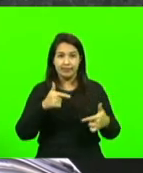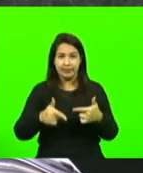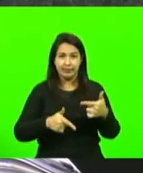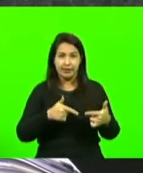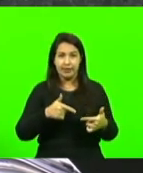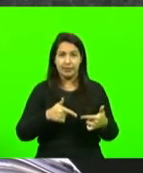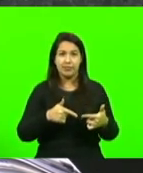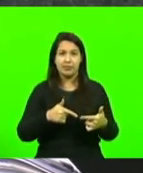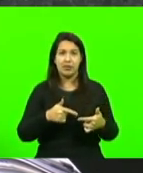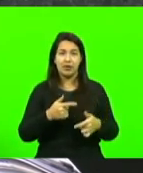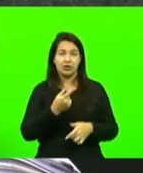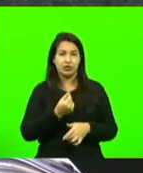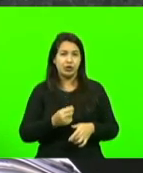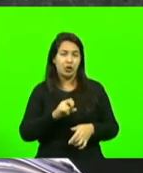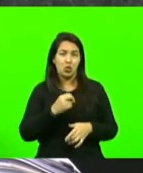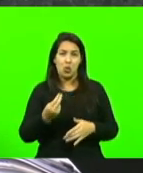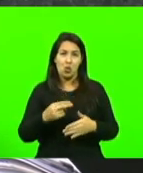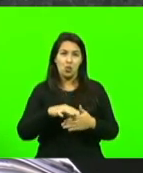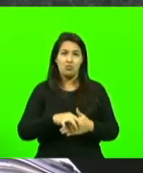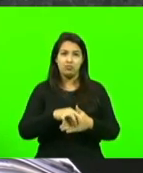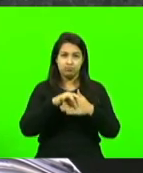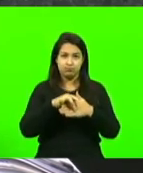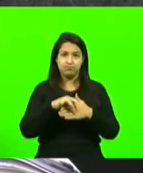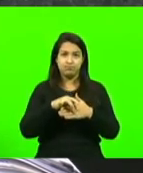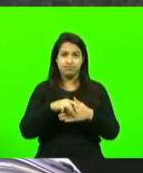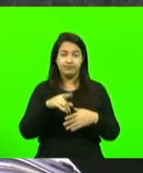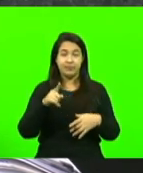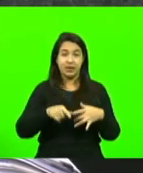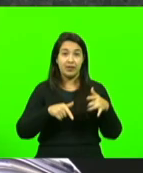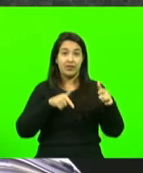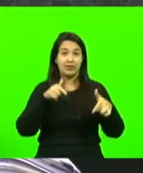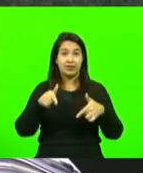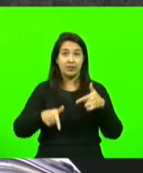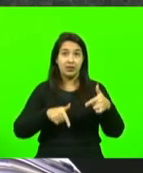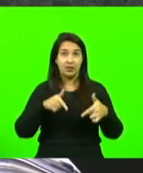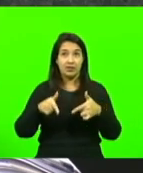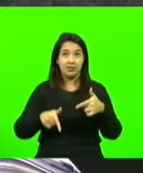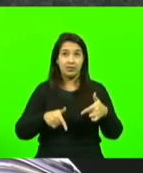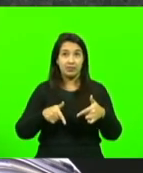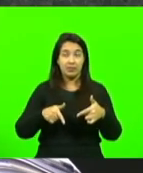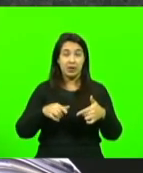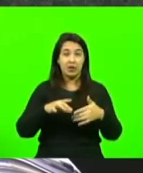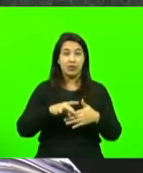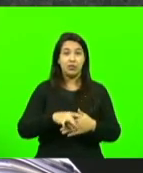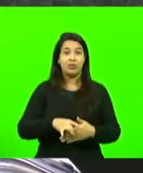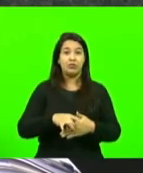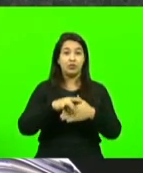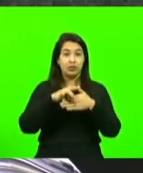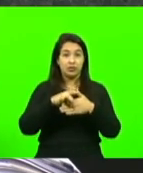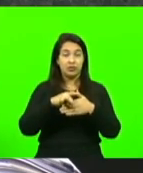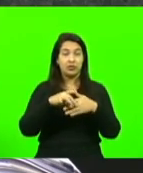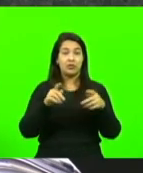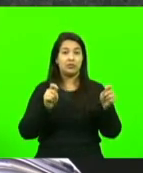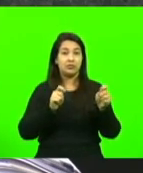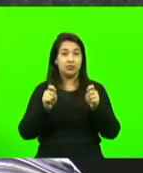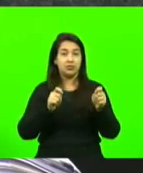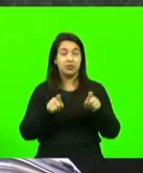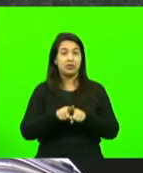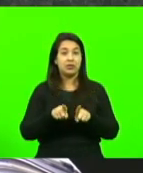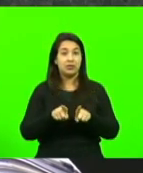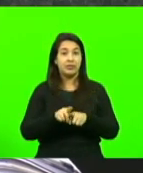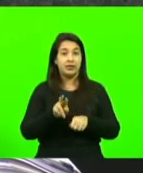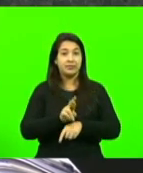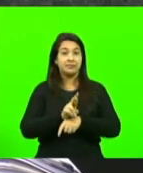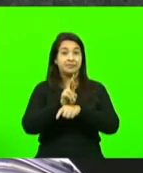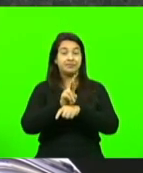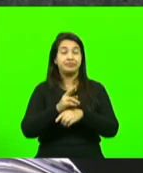ou cargo de liderança seria a função de direção chefia e assessoramento o que que